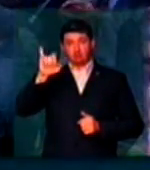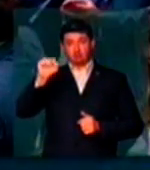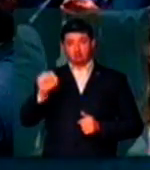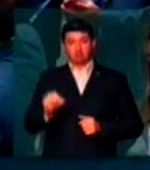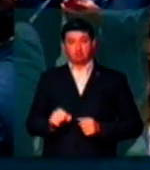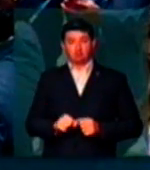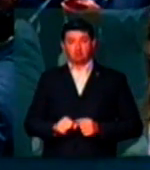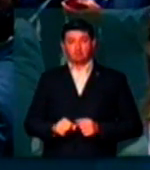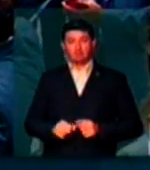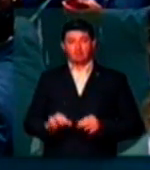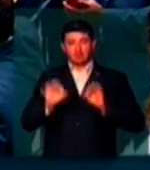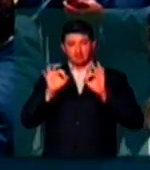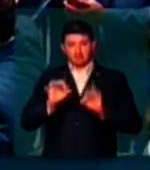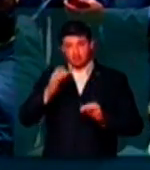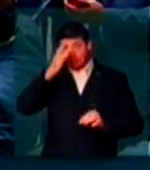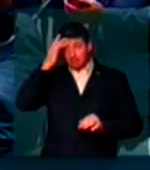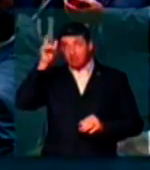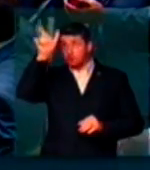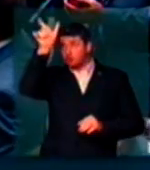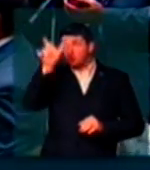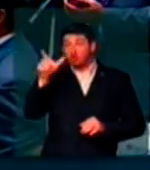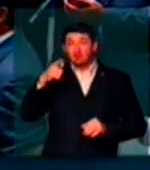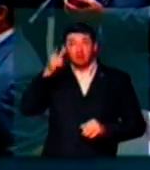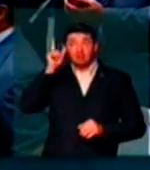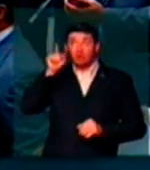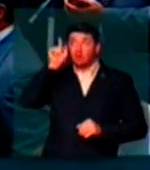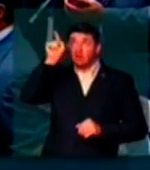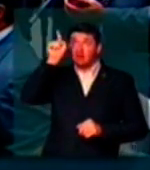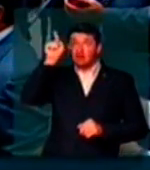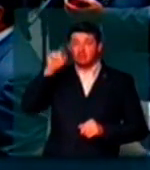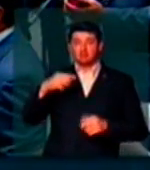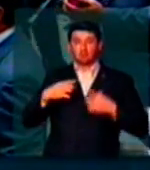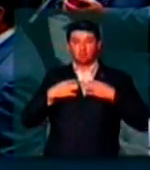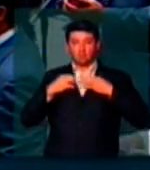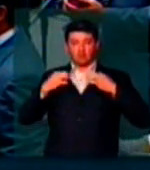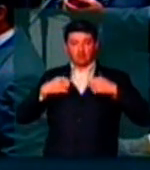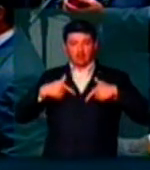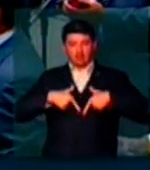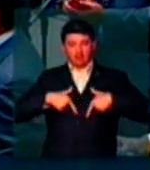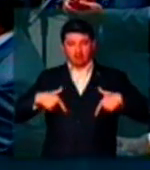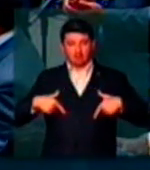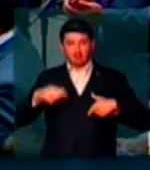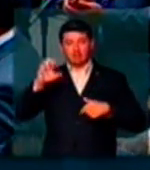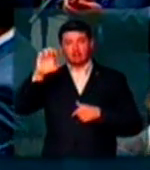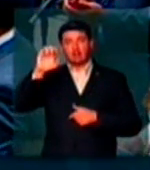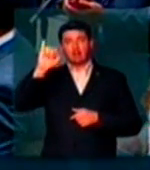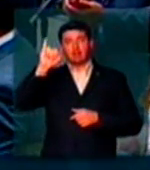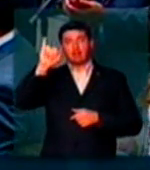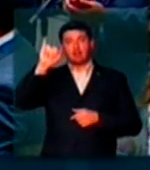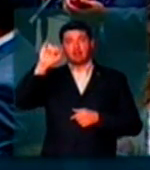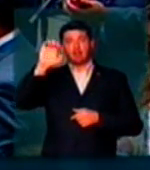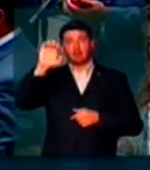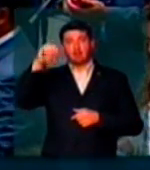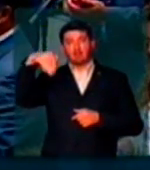era exatamente aquela figura que estava ontem lá com aquela camiseta escrito impeachment já.